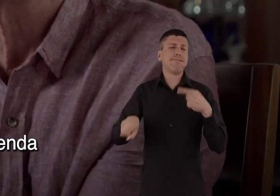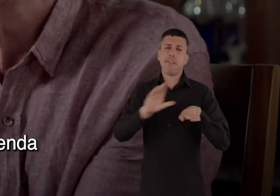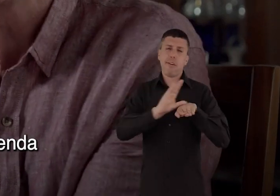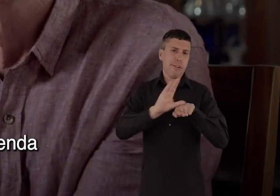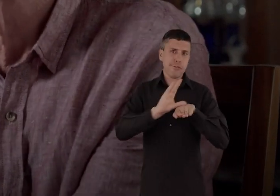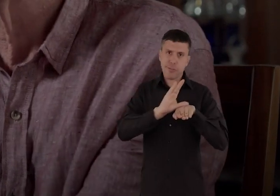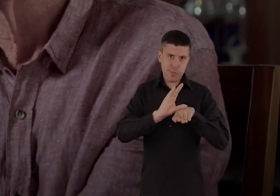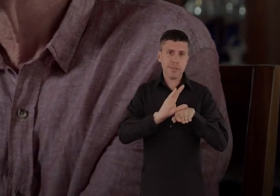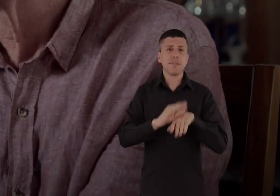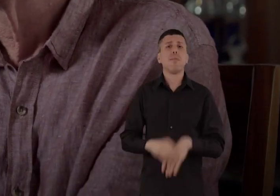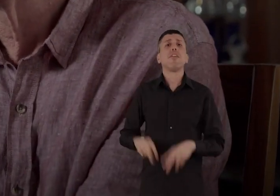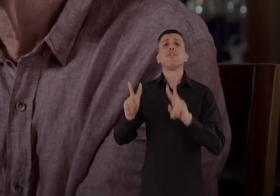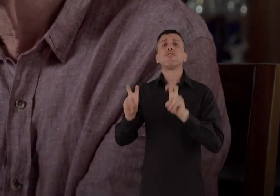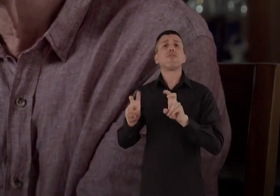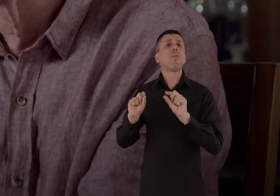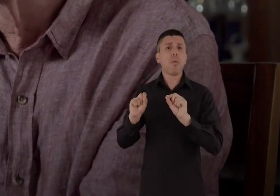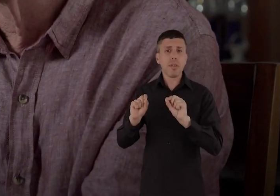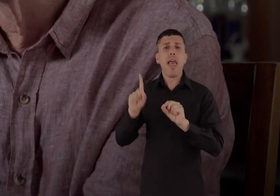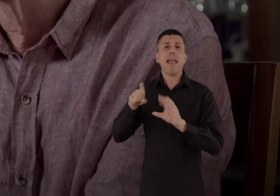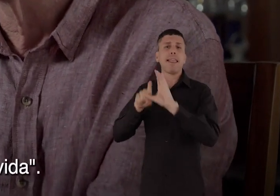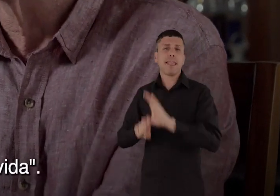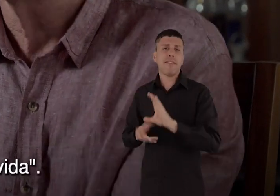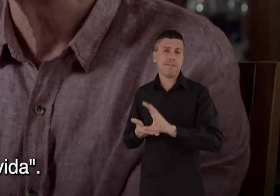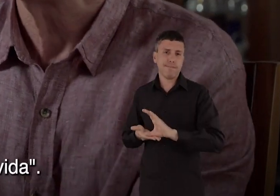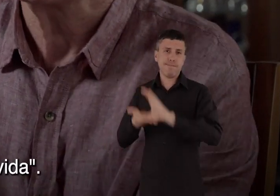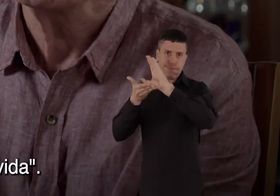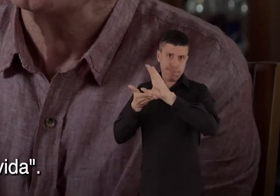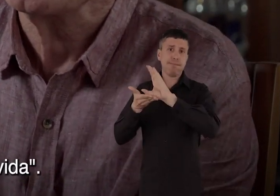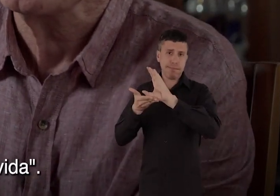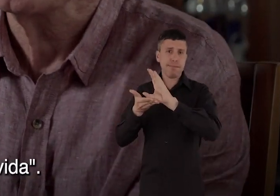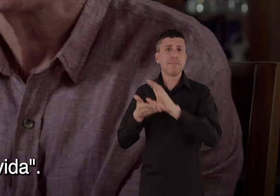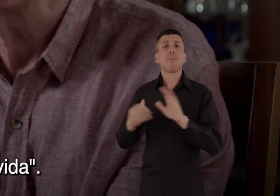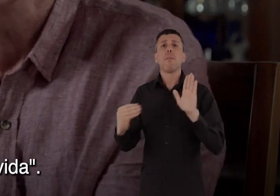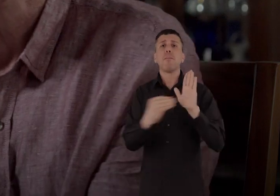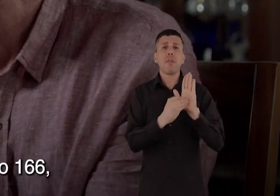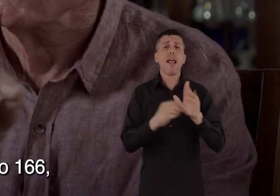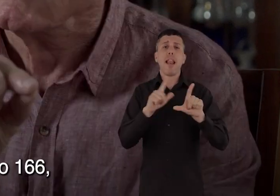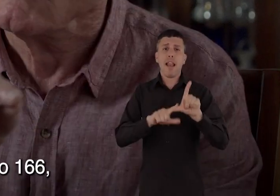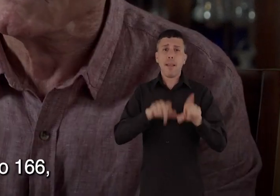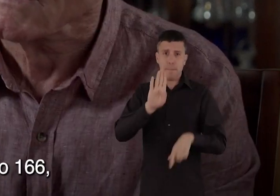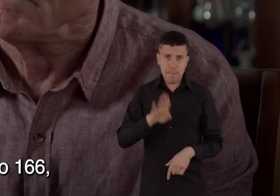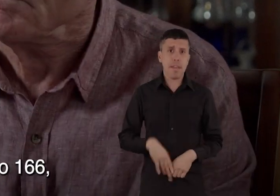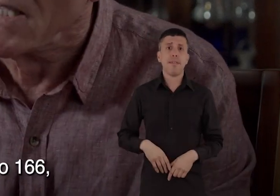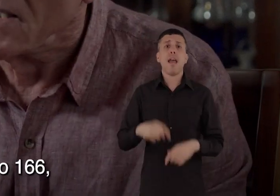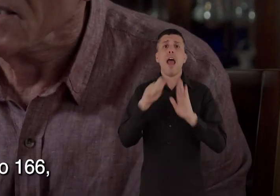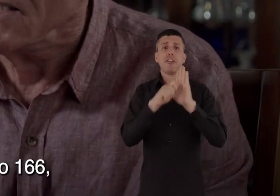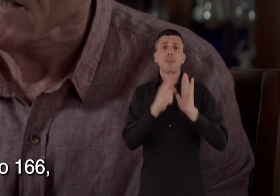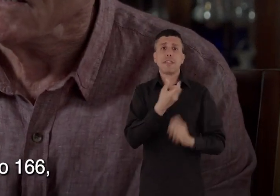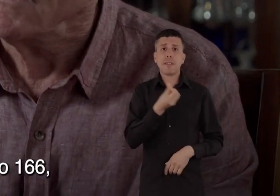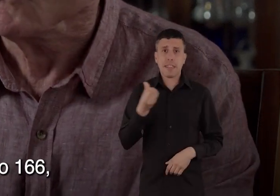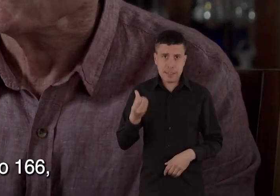de contrabando Está na sala de sua casa atualmente. dizendo serviço da dívida. Inseriu a letra